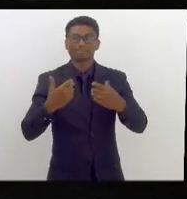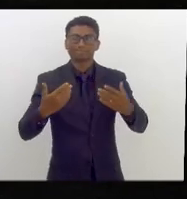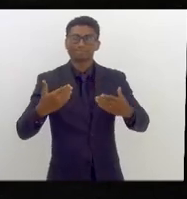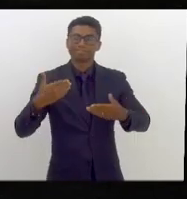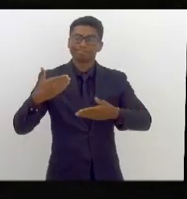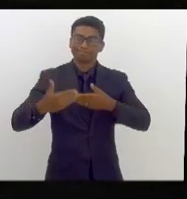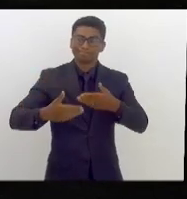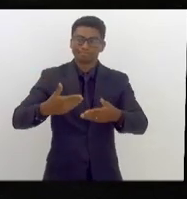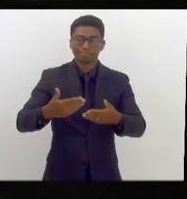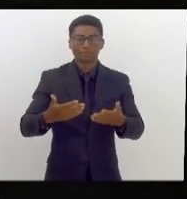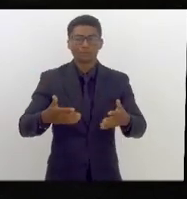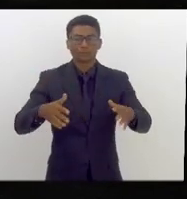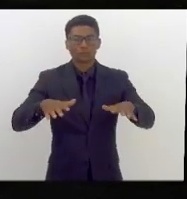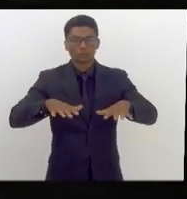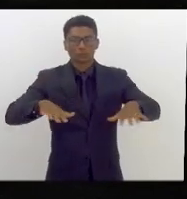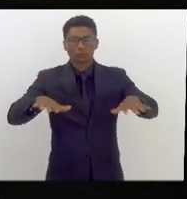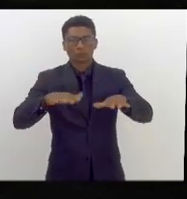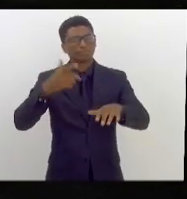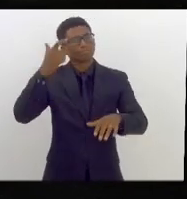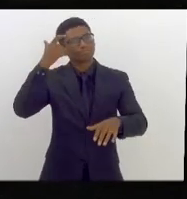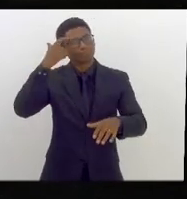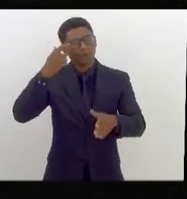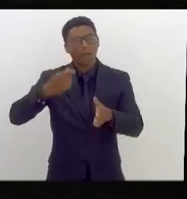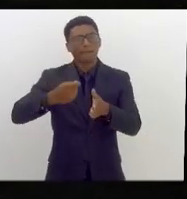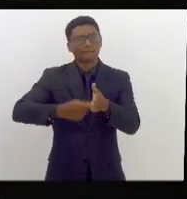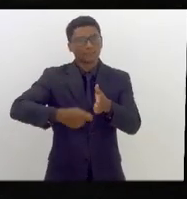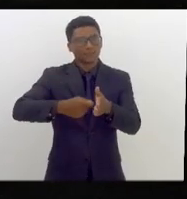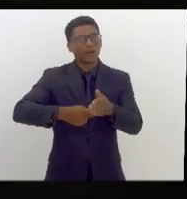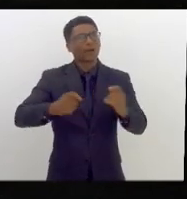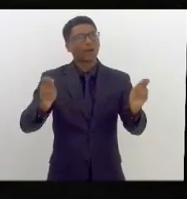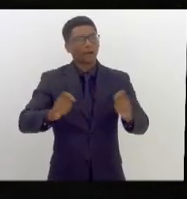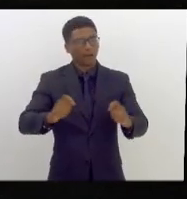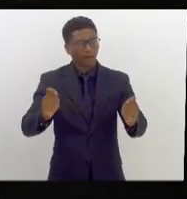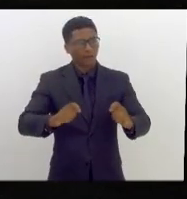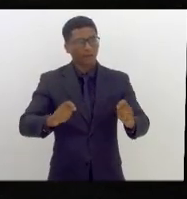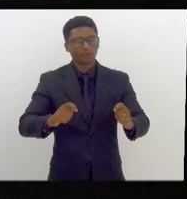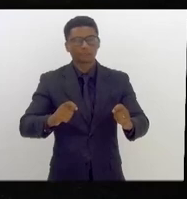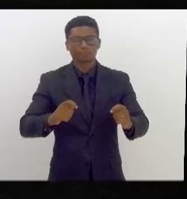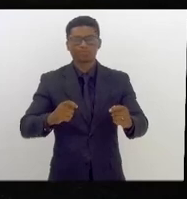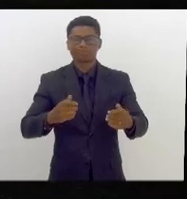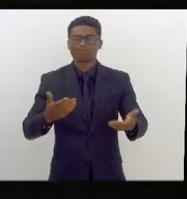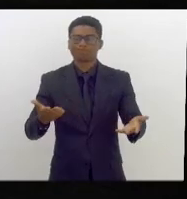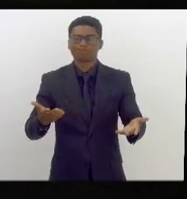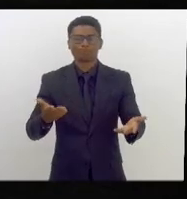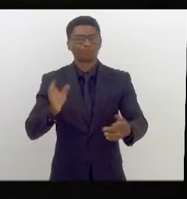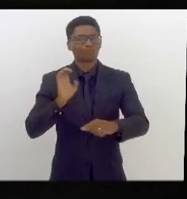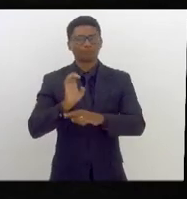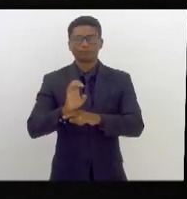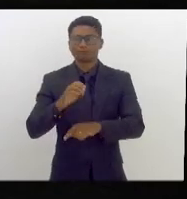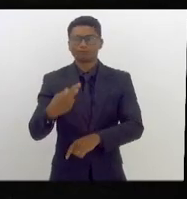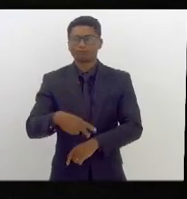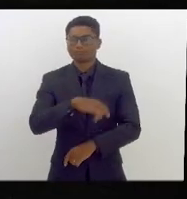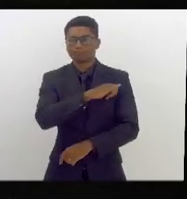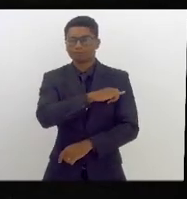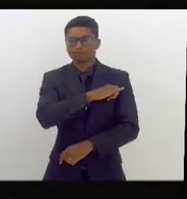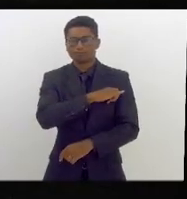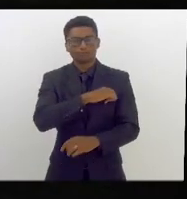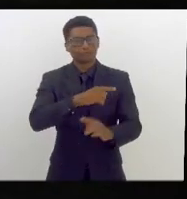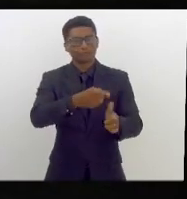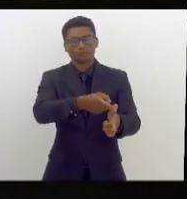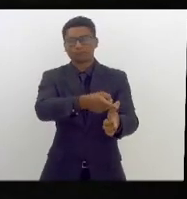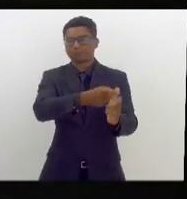uma ilusão fiscal, né, e que possibilitou ao Estado do Rio de Janeiro se